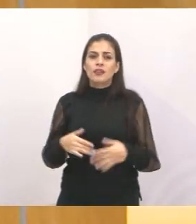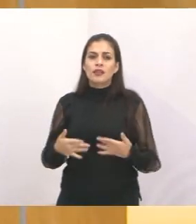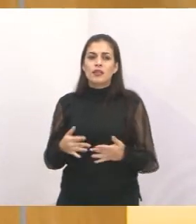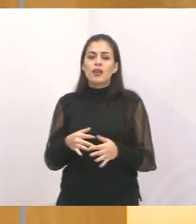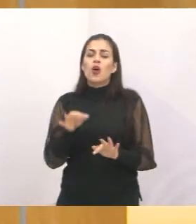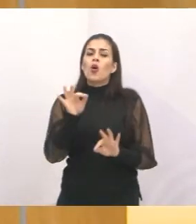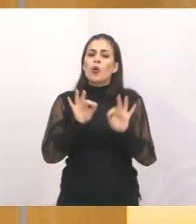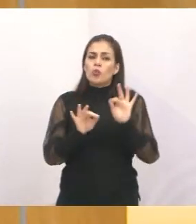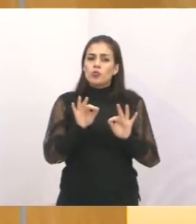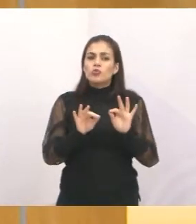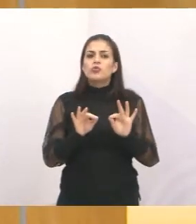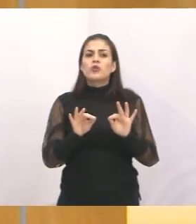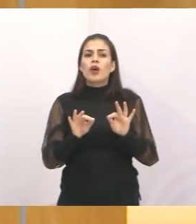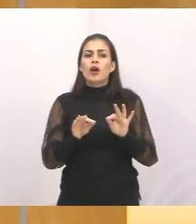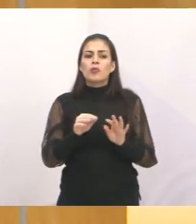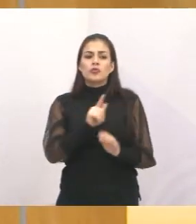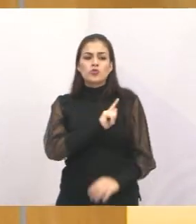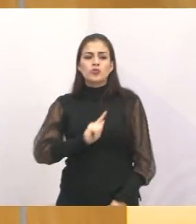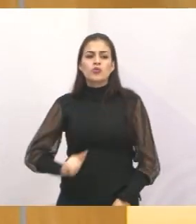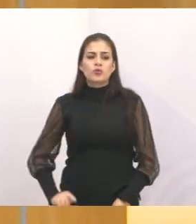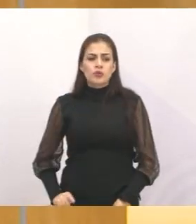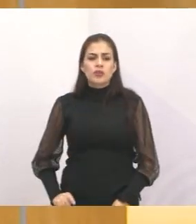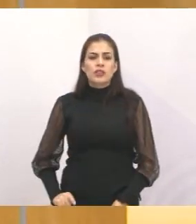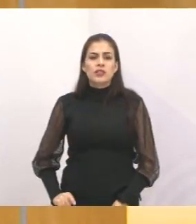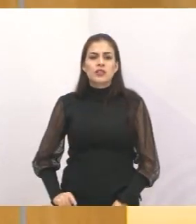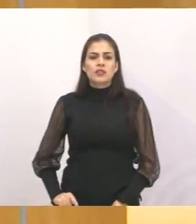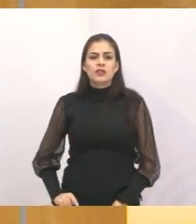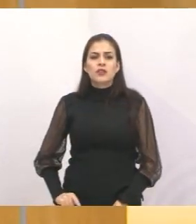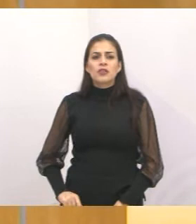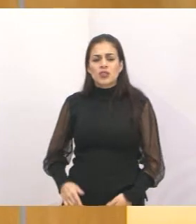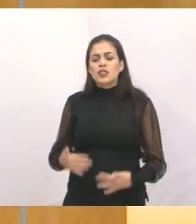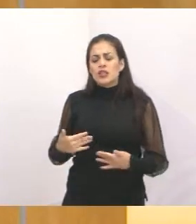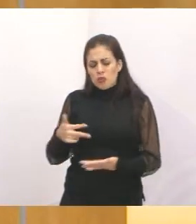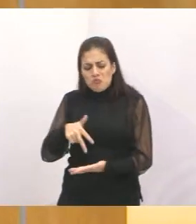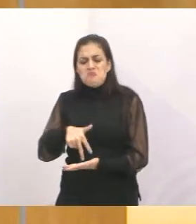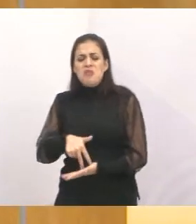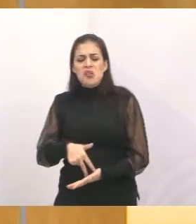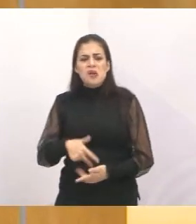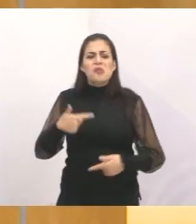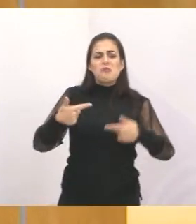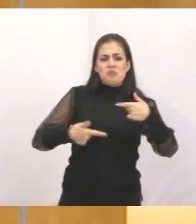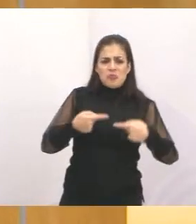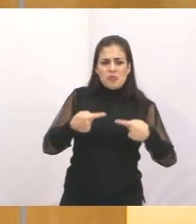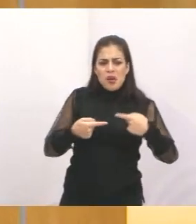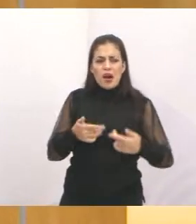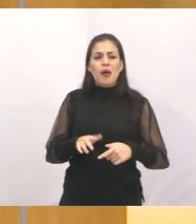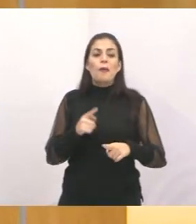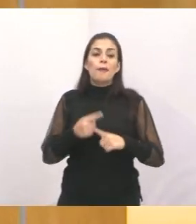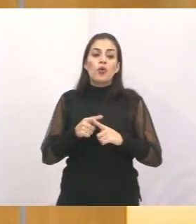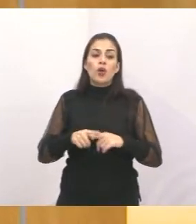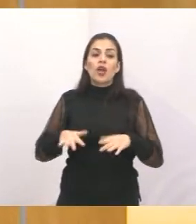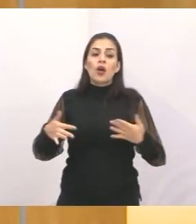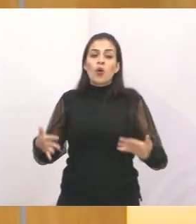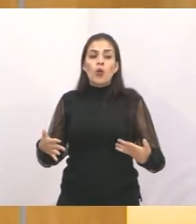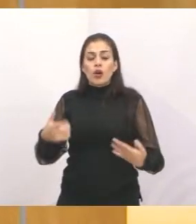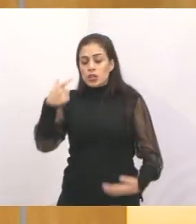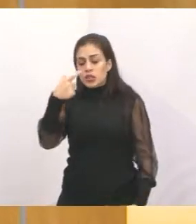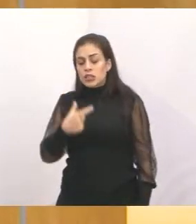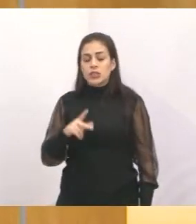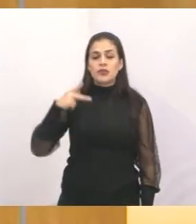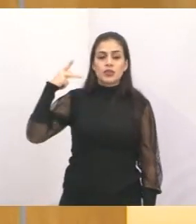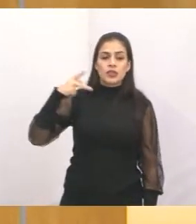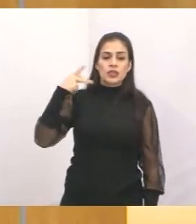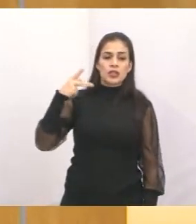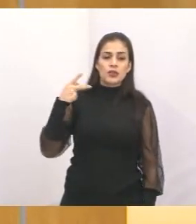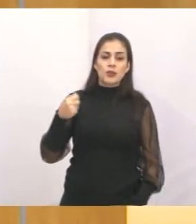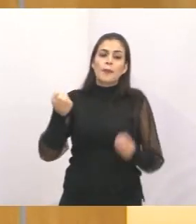faço questão de debatê-lo, porque você, quando é vereador, você tem que representar aqui a